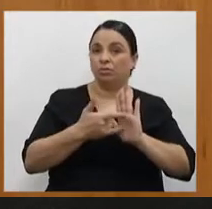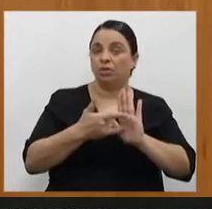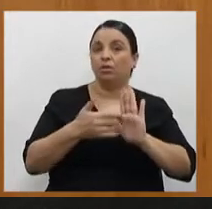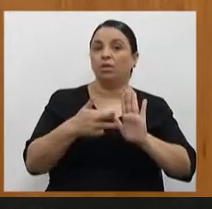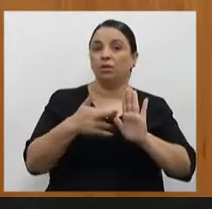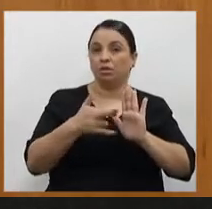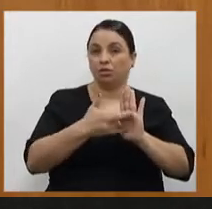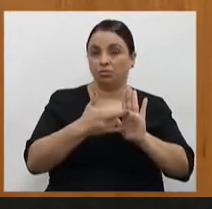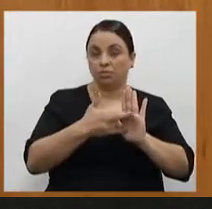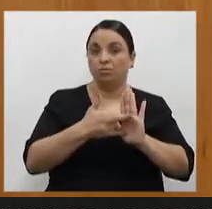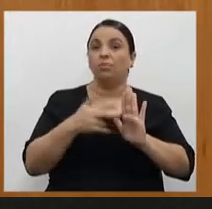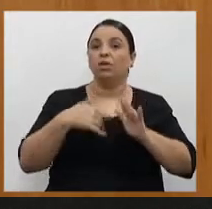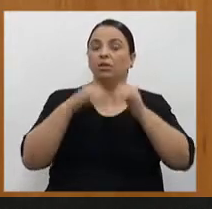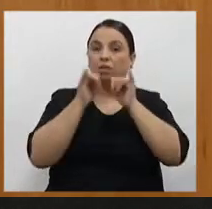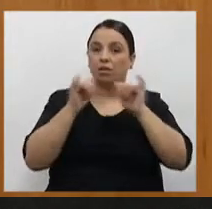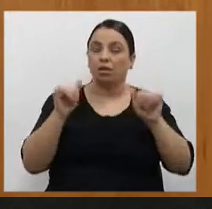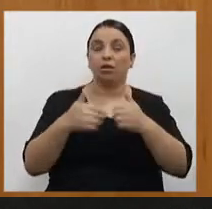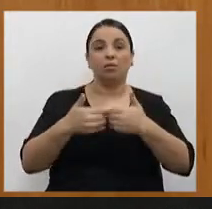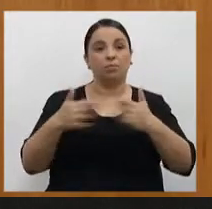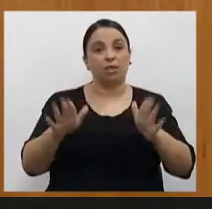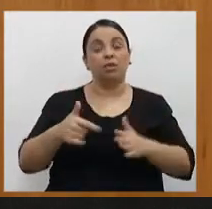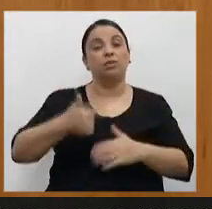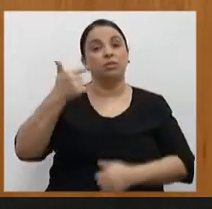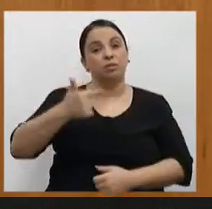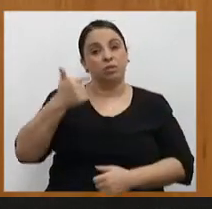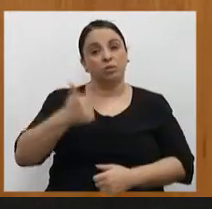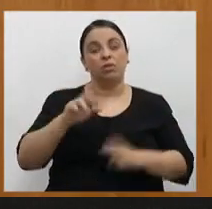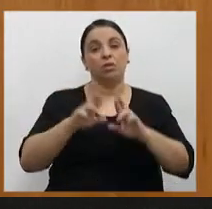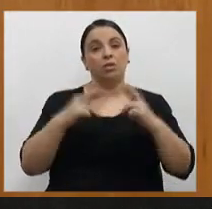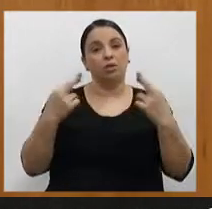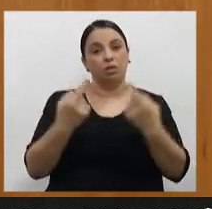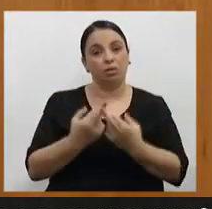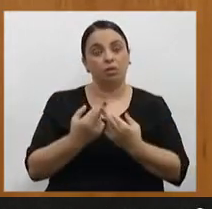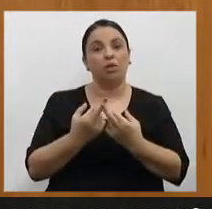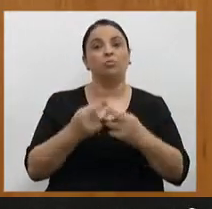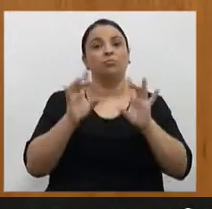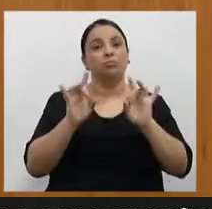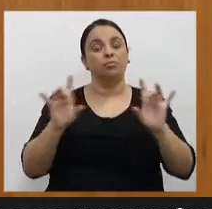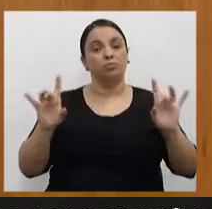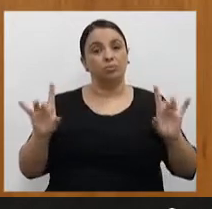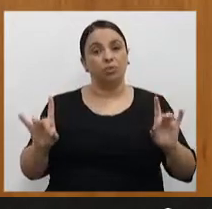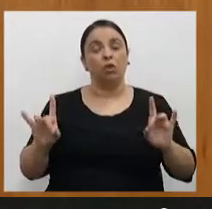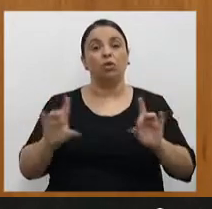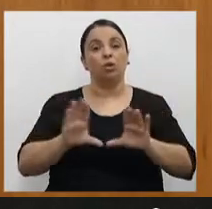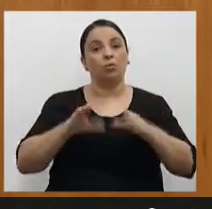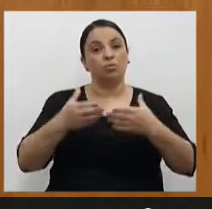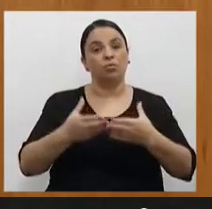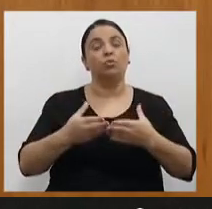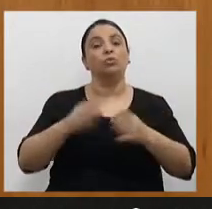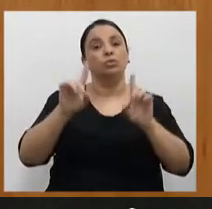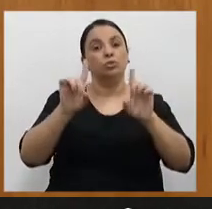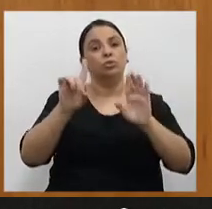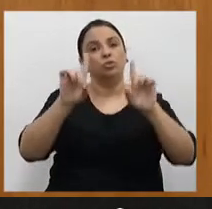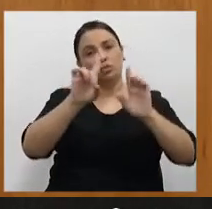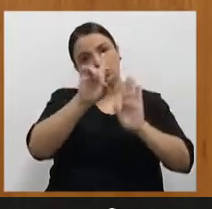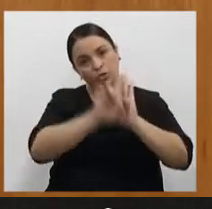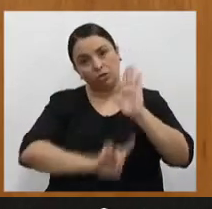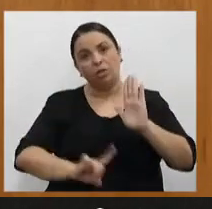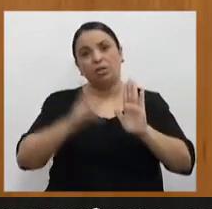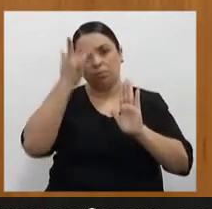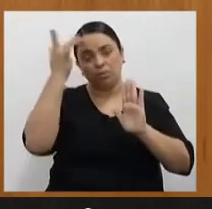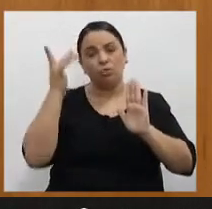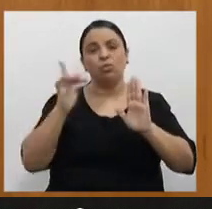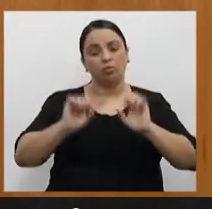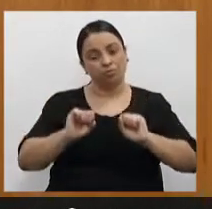a segunda reunião extraordinária da Comissão de Defesa dos Direitos da Pessoa com Deficiência, da terceira sessão